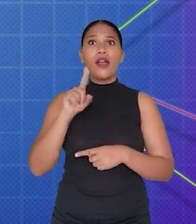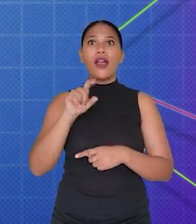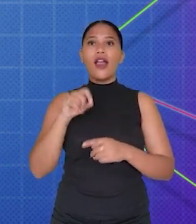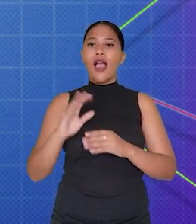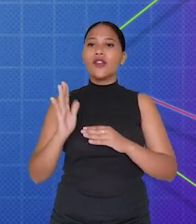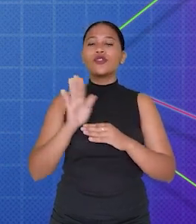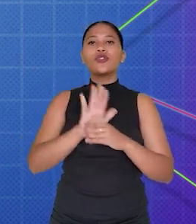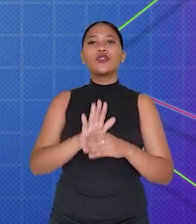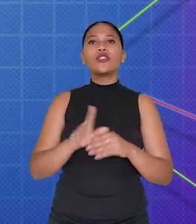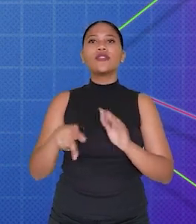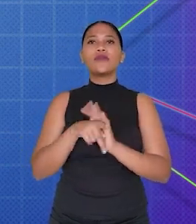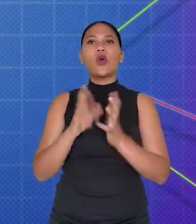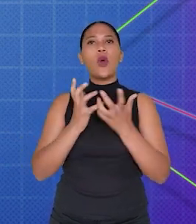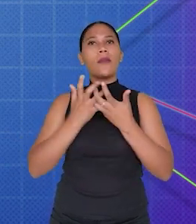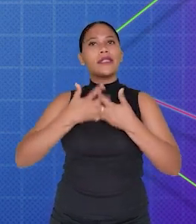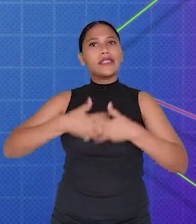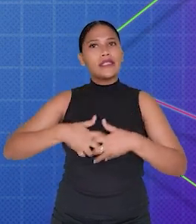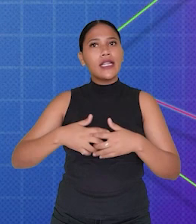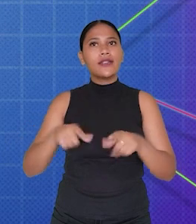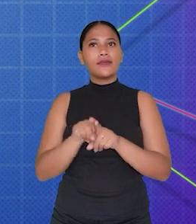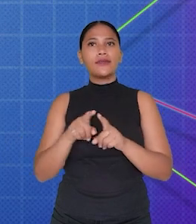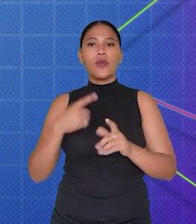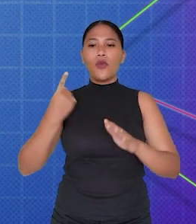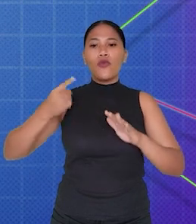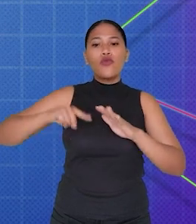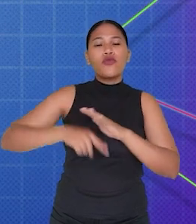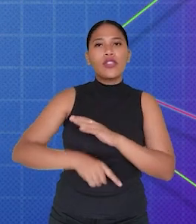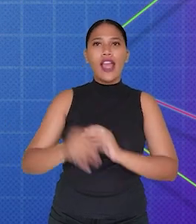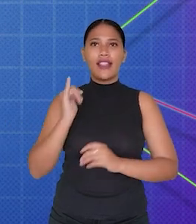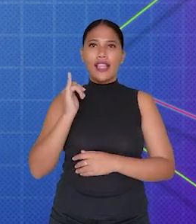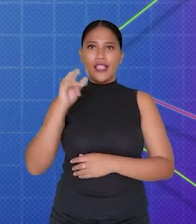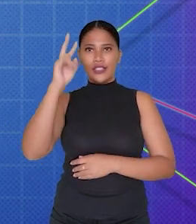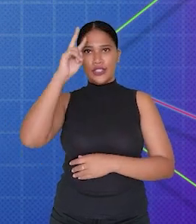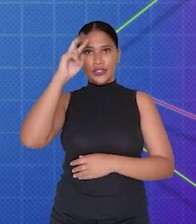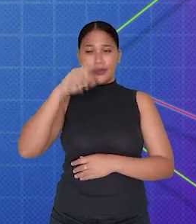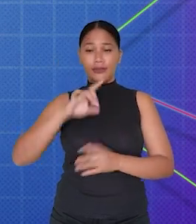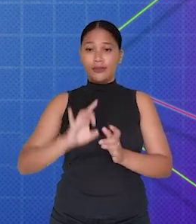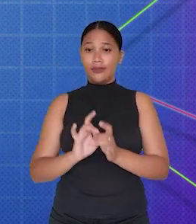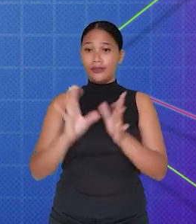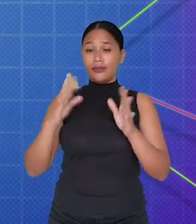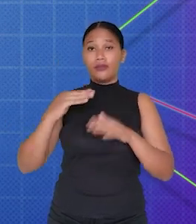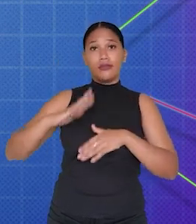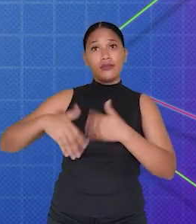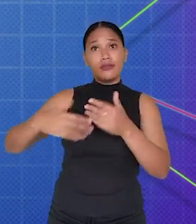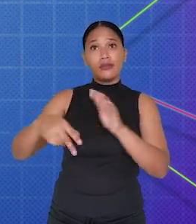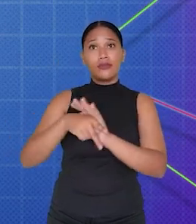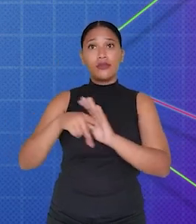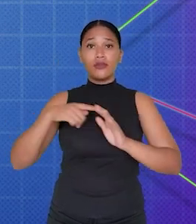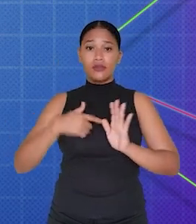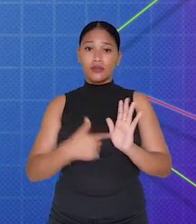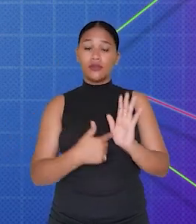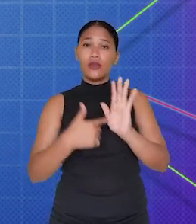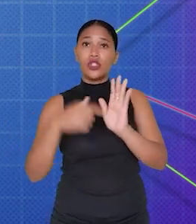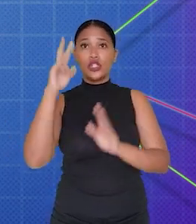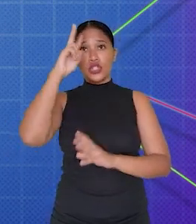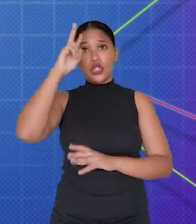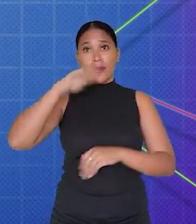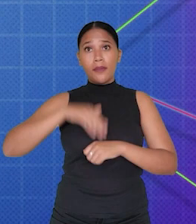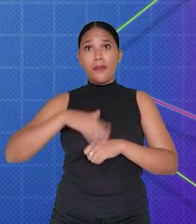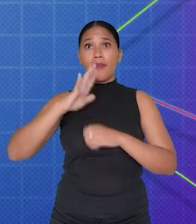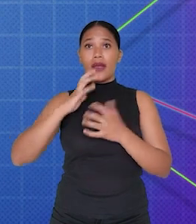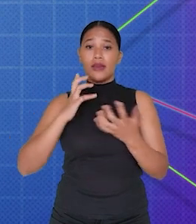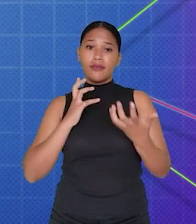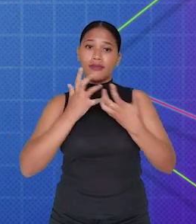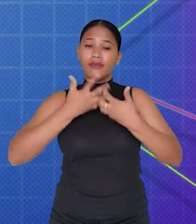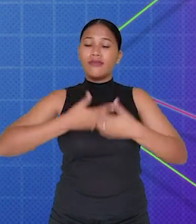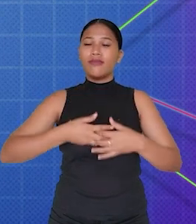vez, ajuda a adicionar complexidade e profundidade à narrativa, permitindo que os desenvolvedores apresentem uma história mais